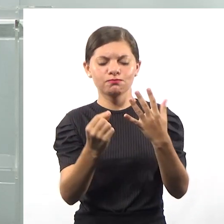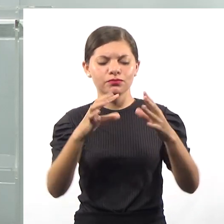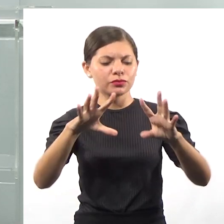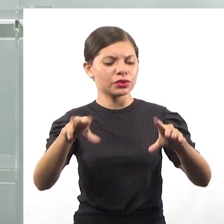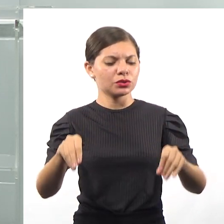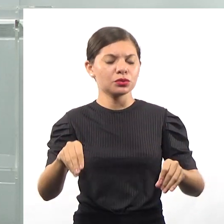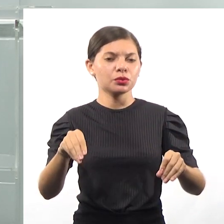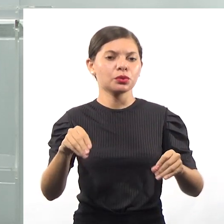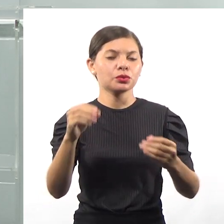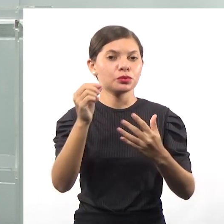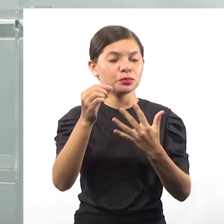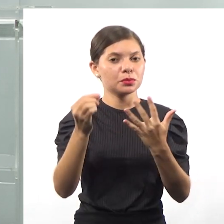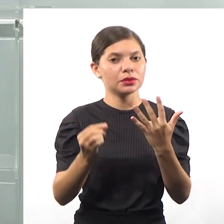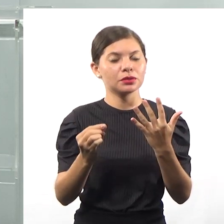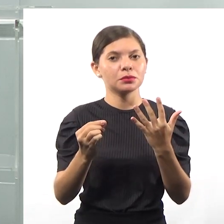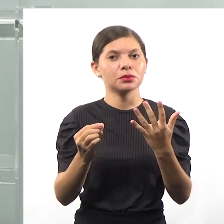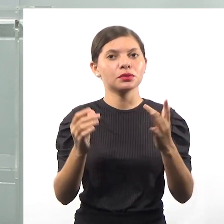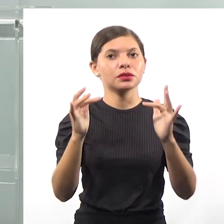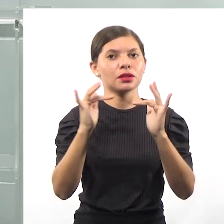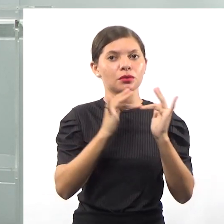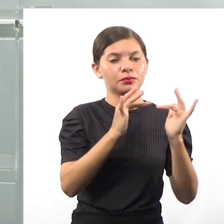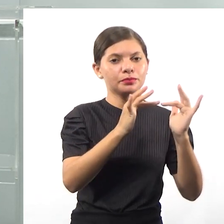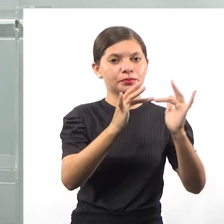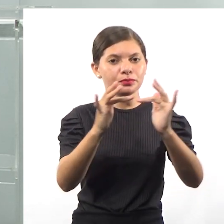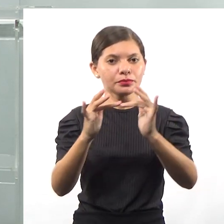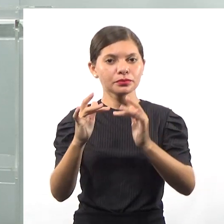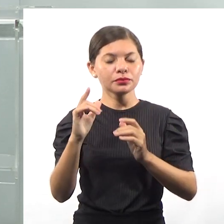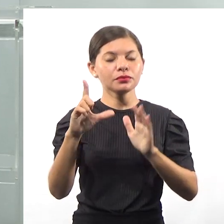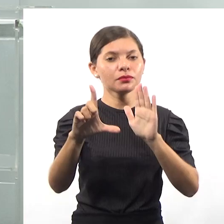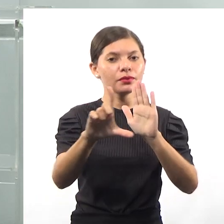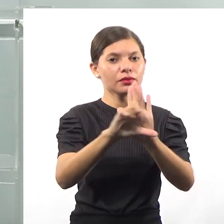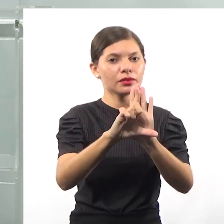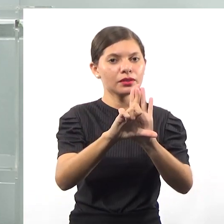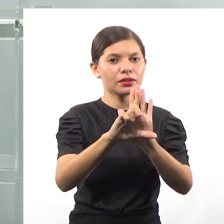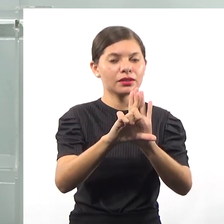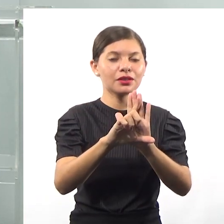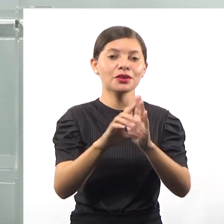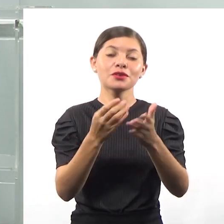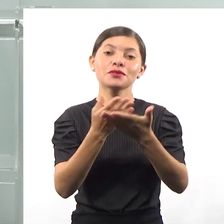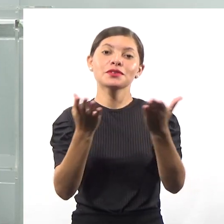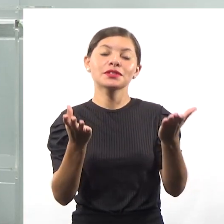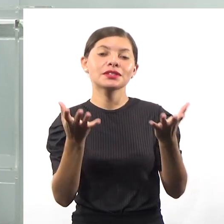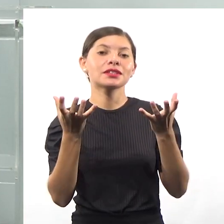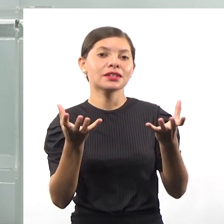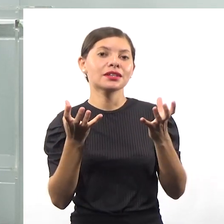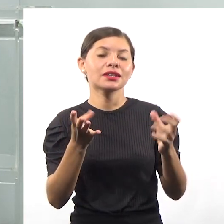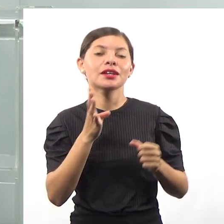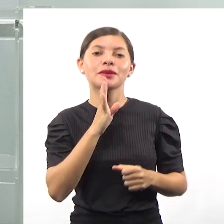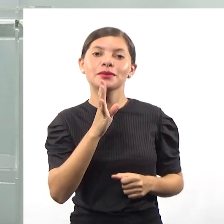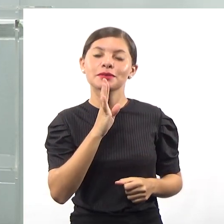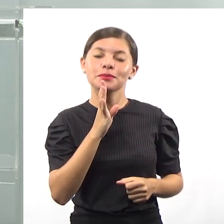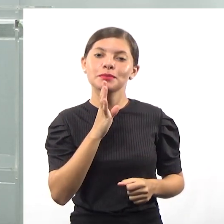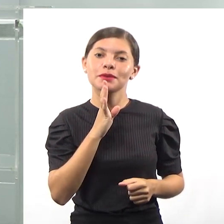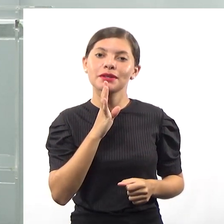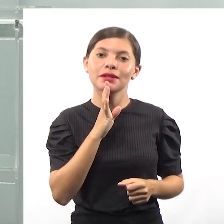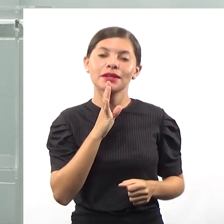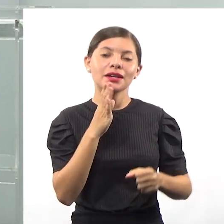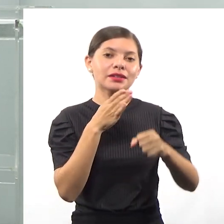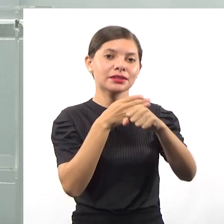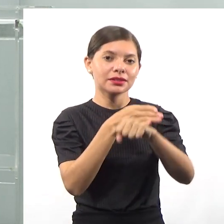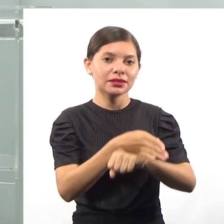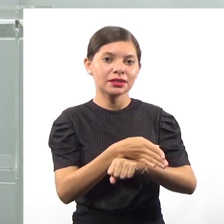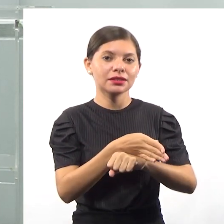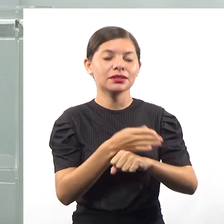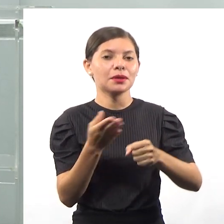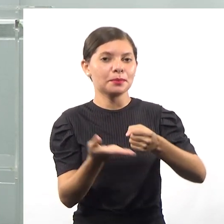esses parâmetros tratados aqui estão lá na LDB. E lógico, se você quiser saber mais, se você quiser consultar,